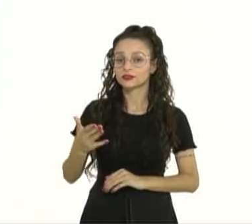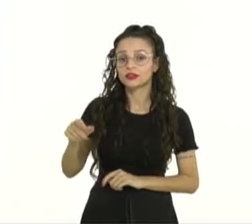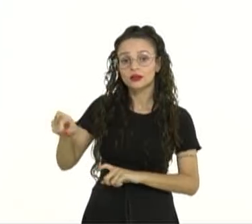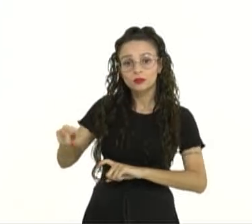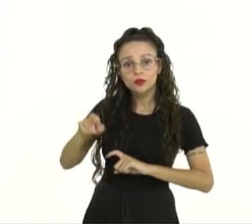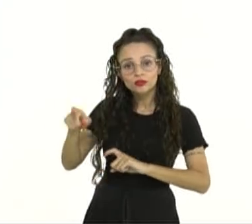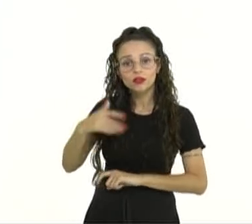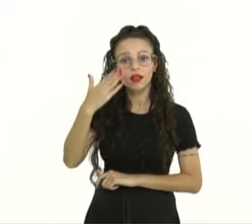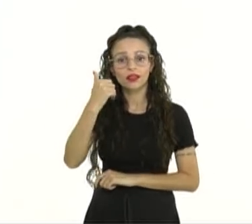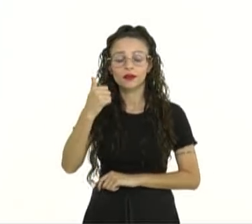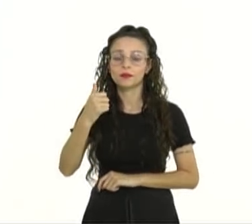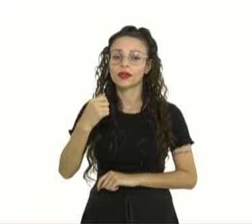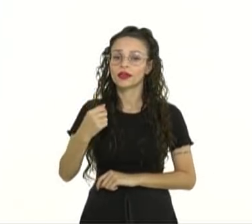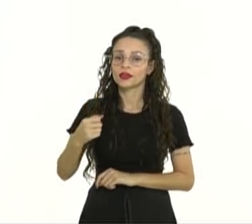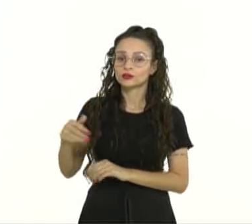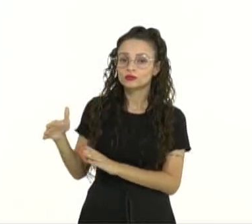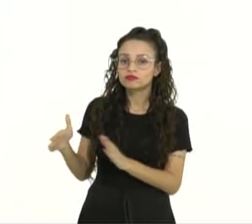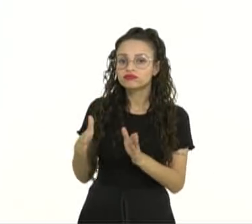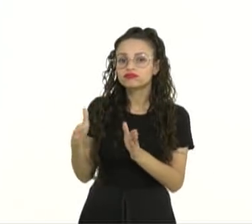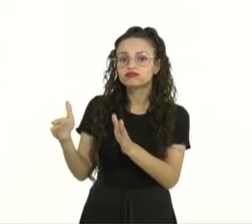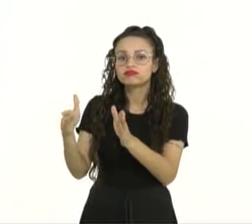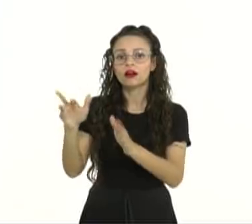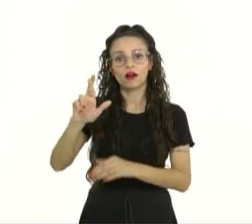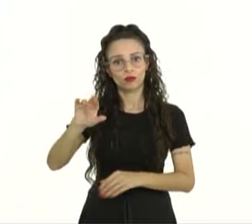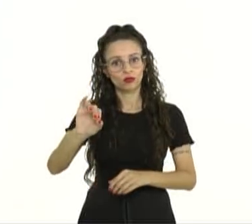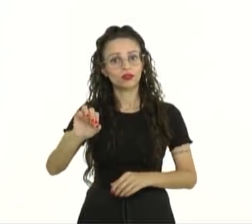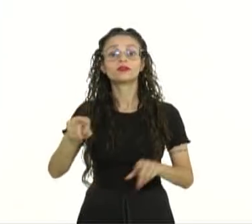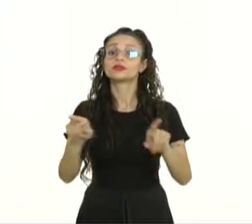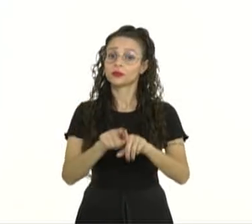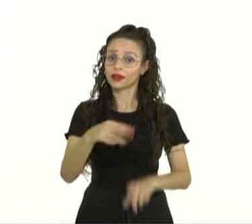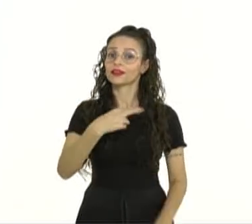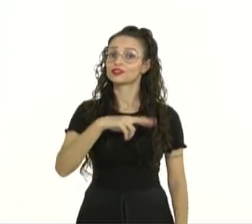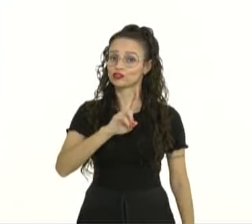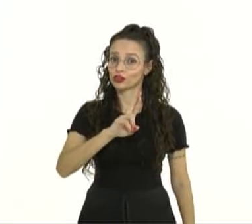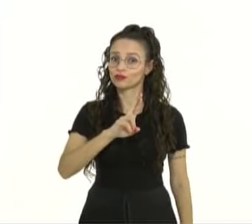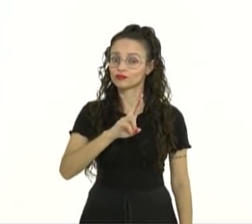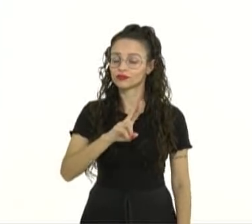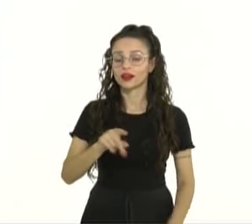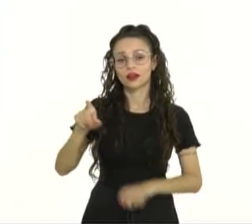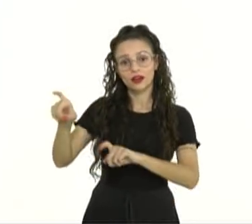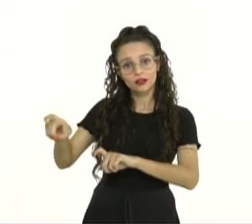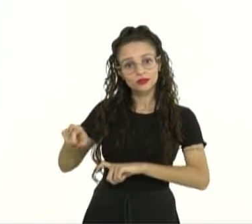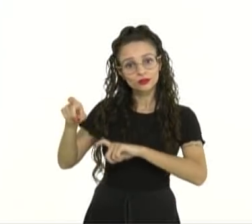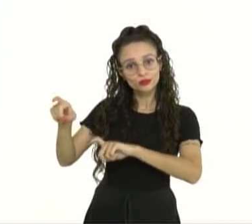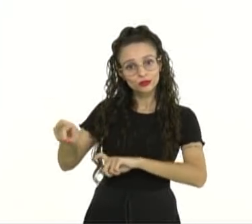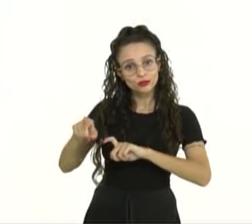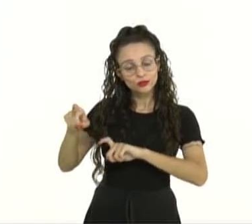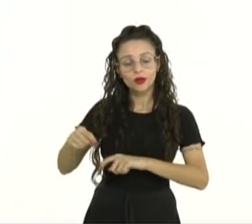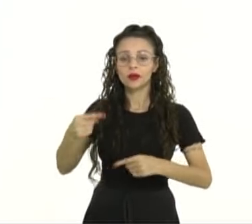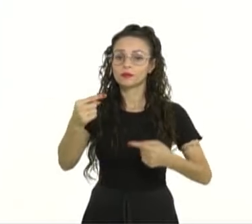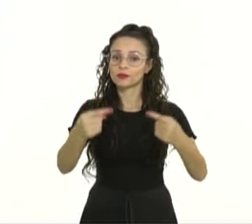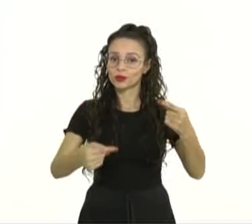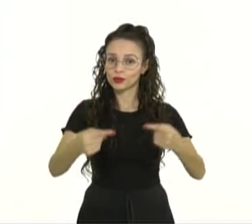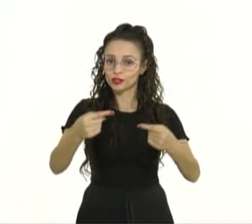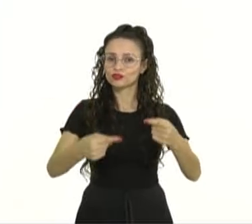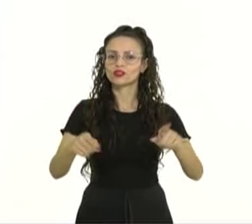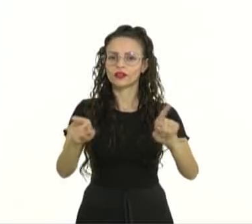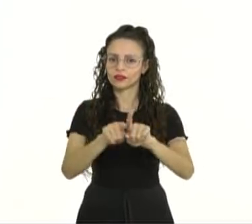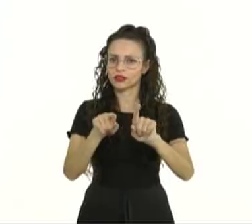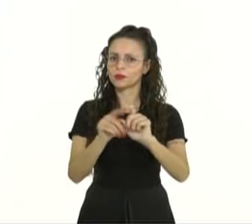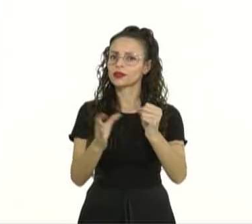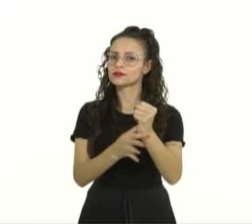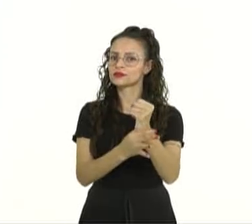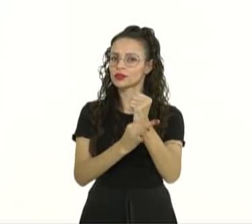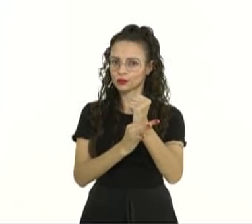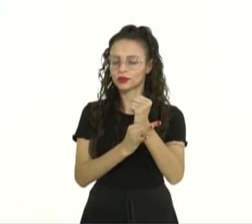alimento, transporte nos rios e até a religião. O professor Roberto deu um exemplo disso. A agricultura, política, até questão de segurança,